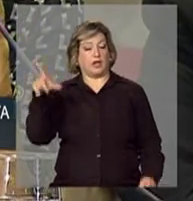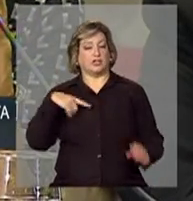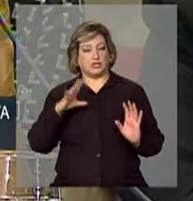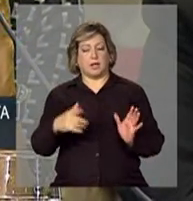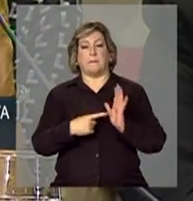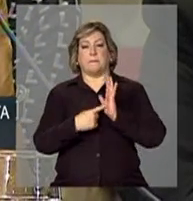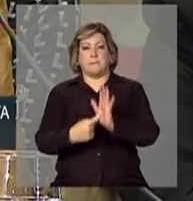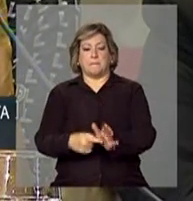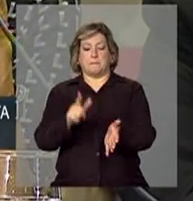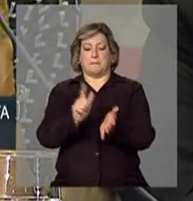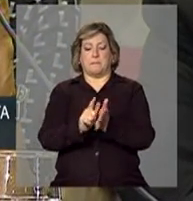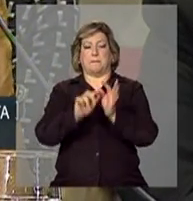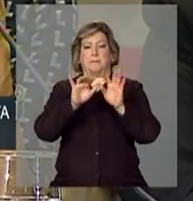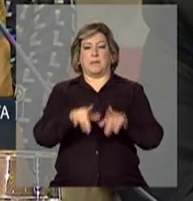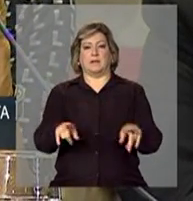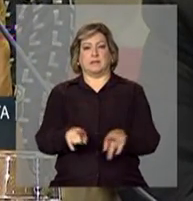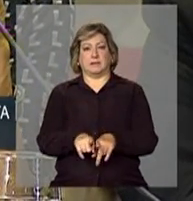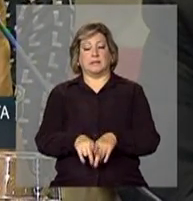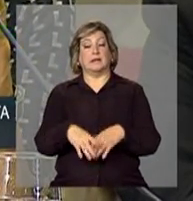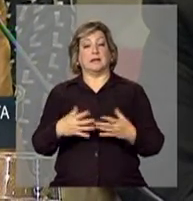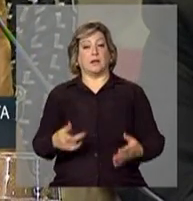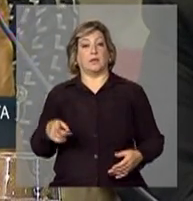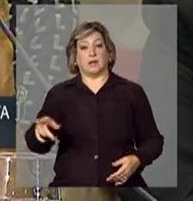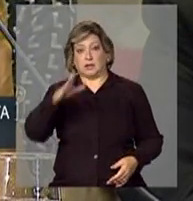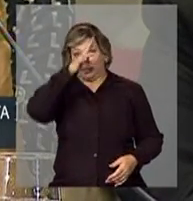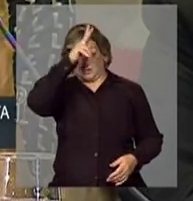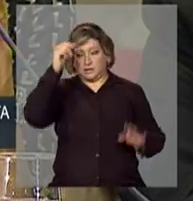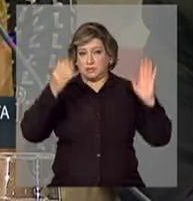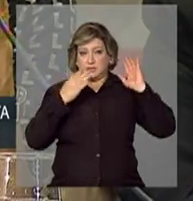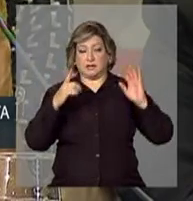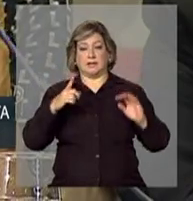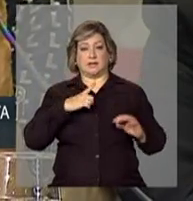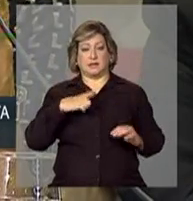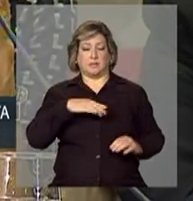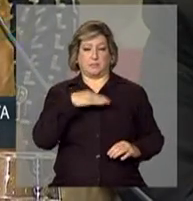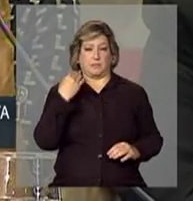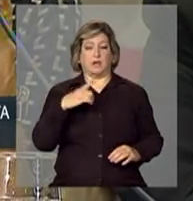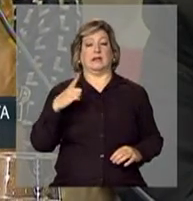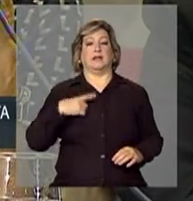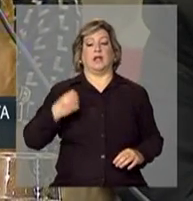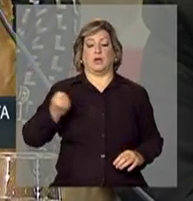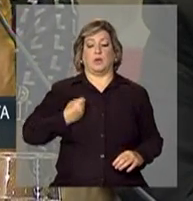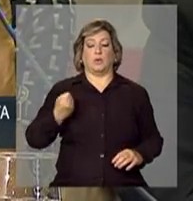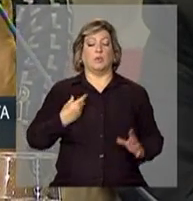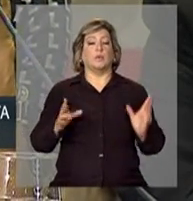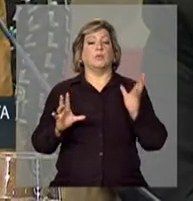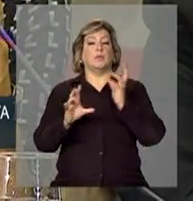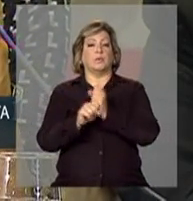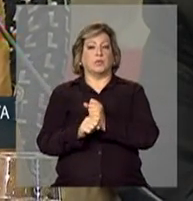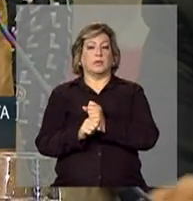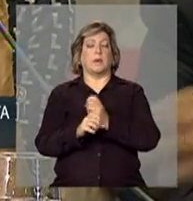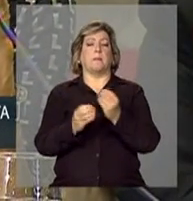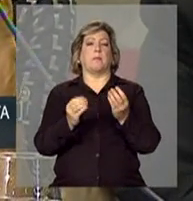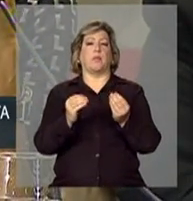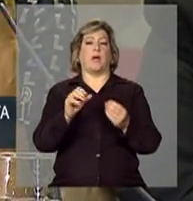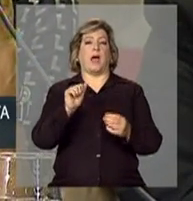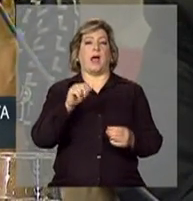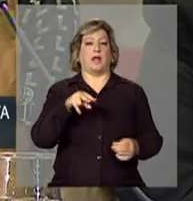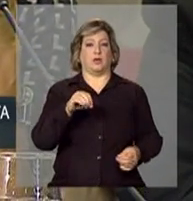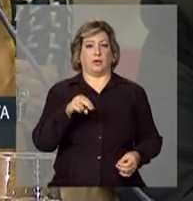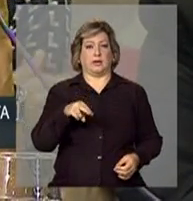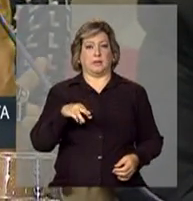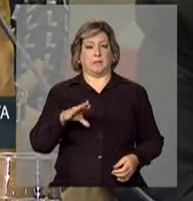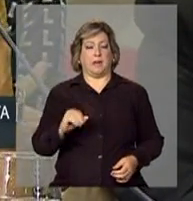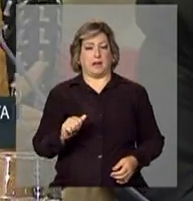claro que as mortes são anônimas no sentido de que nós temos números, e não fulano, cicrano, beltrano, não é? Mas essas mortes